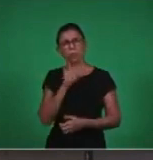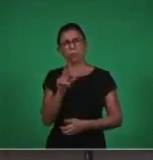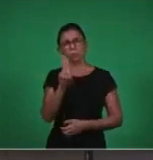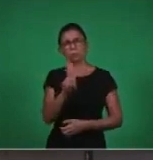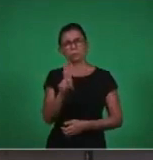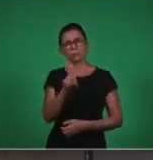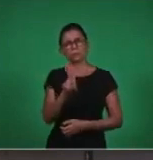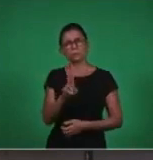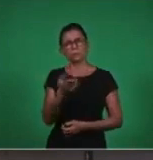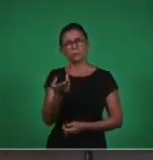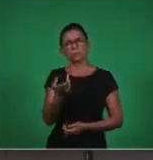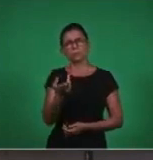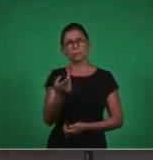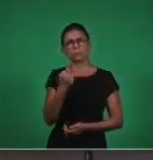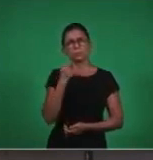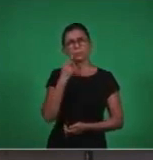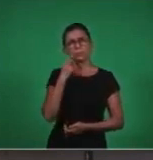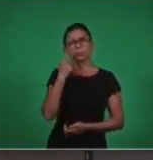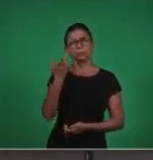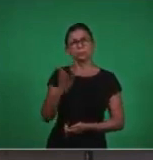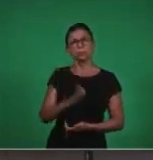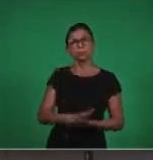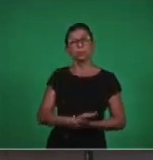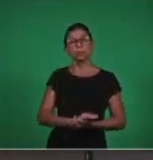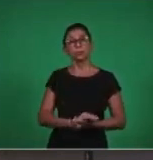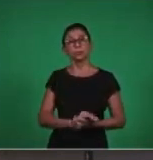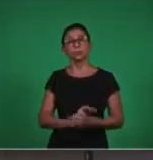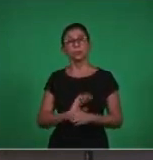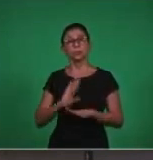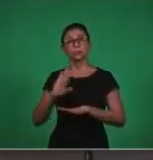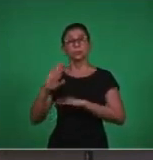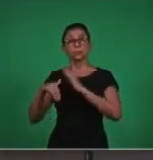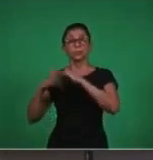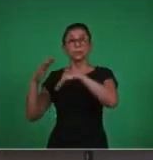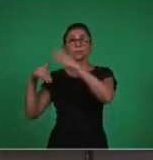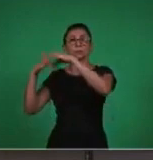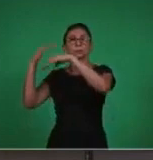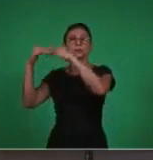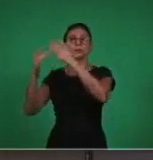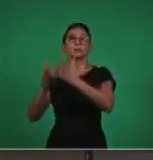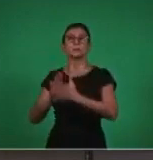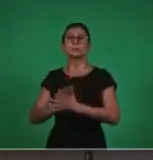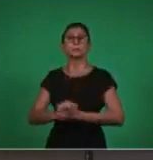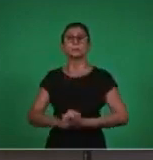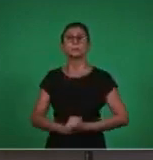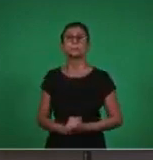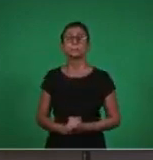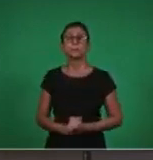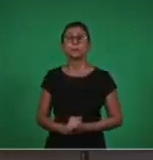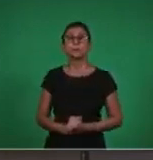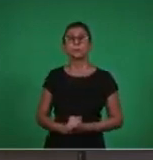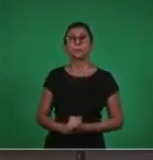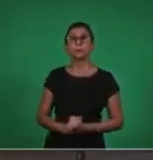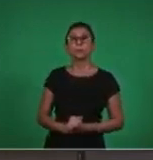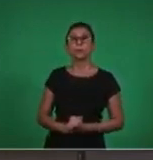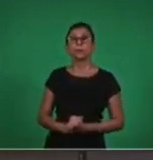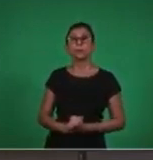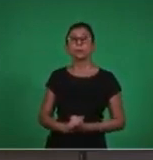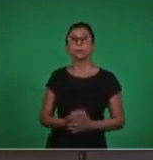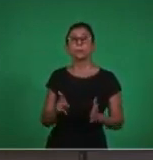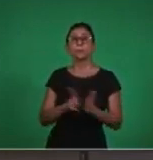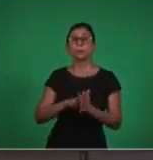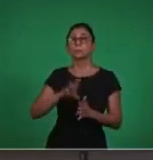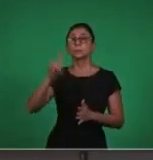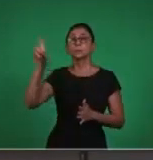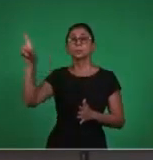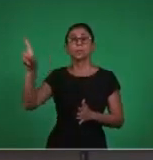a respeito do criacionismo, dizendo que a criação, que se fala a respeito de Deus, é impossível,